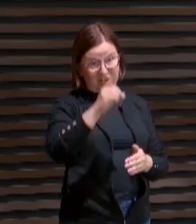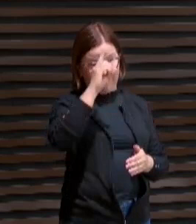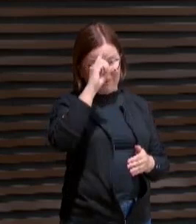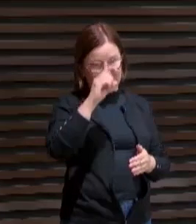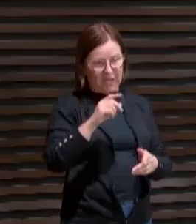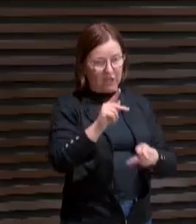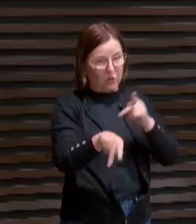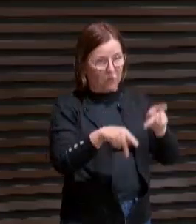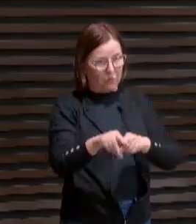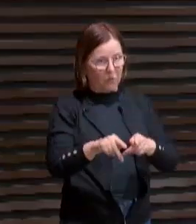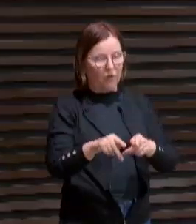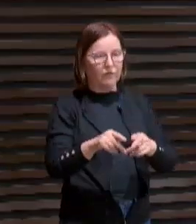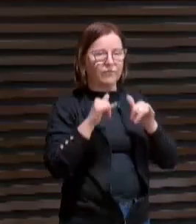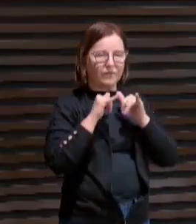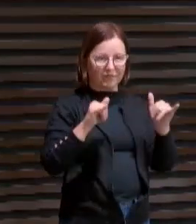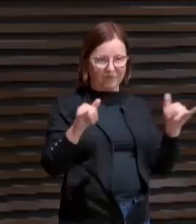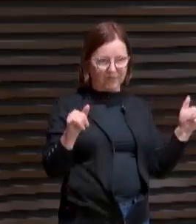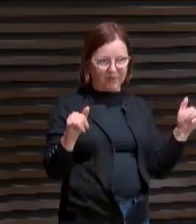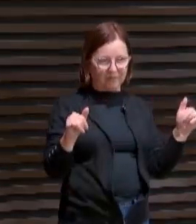povo, disse-lhes: